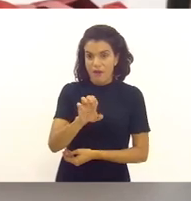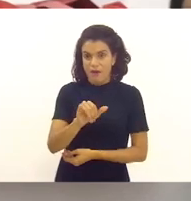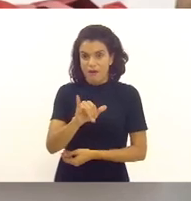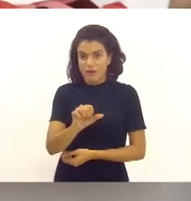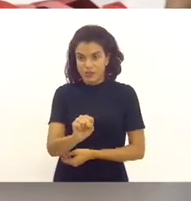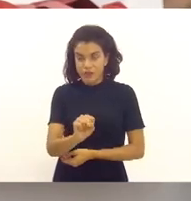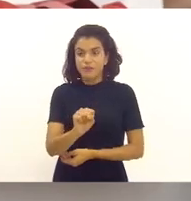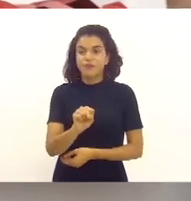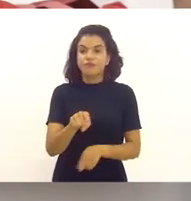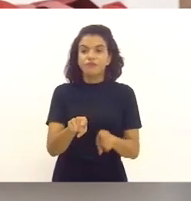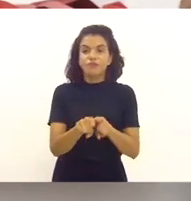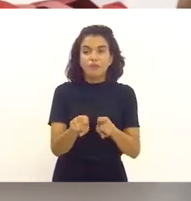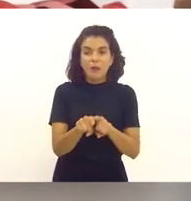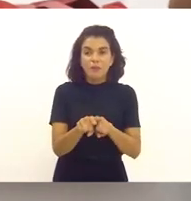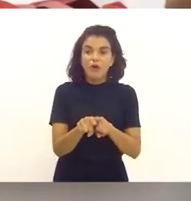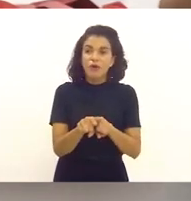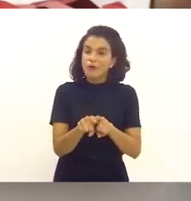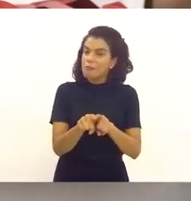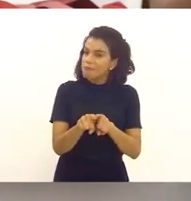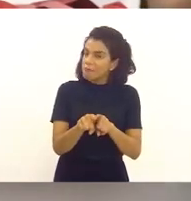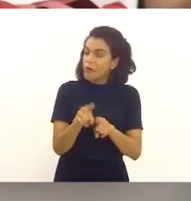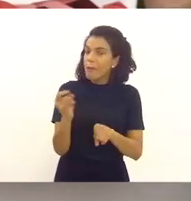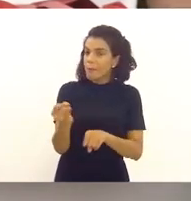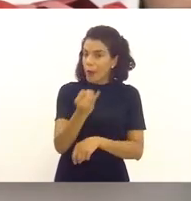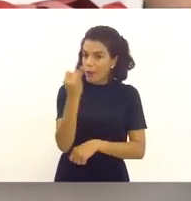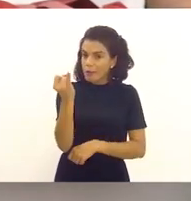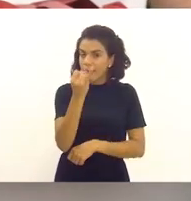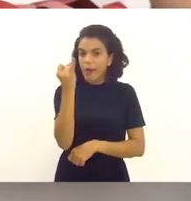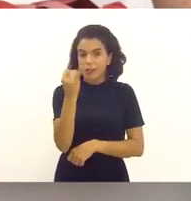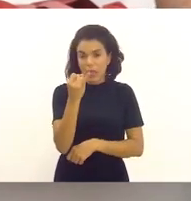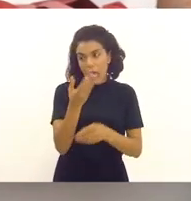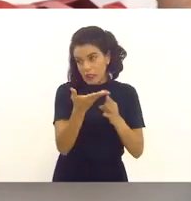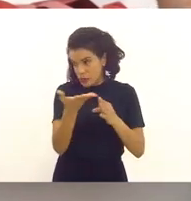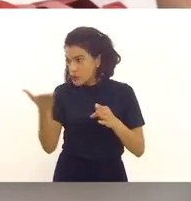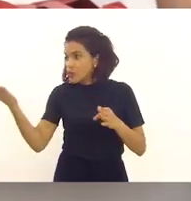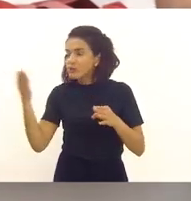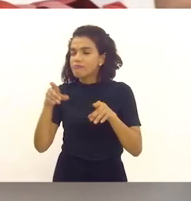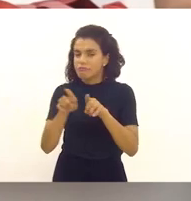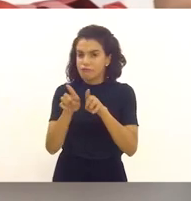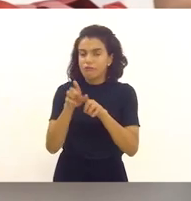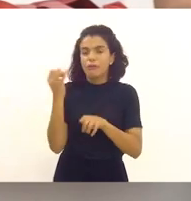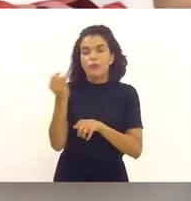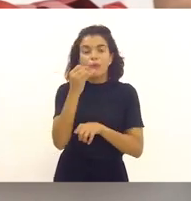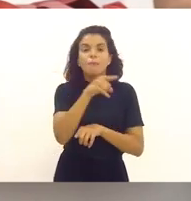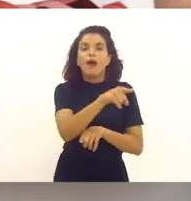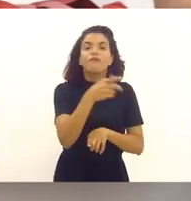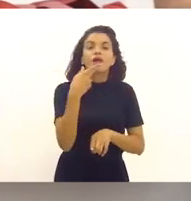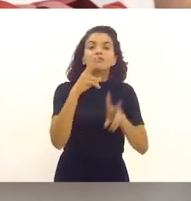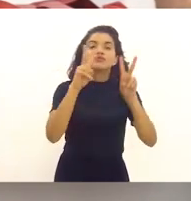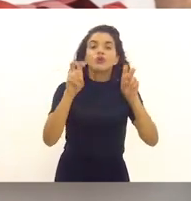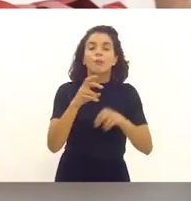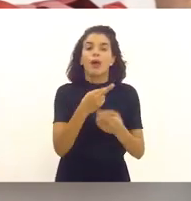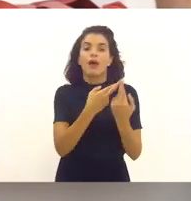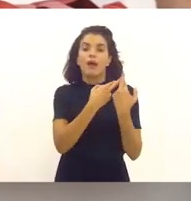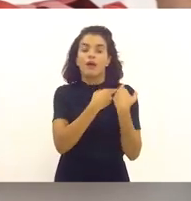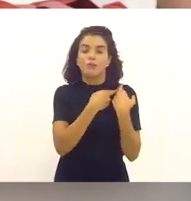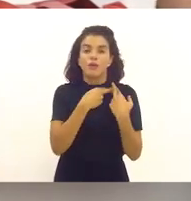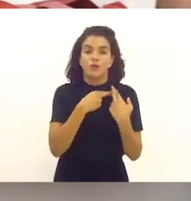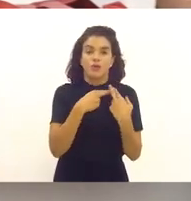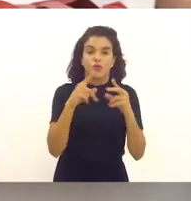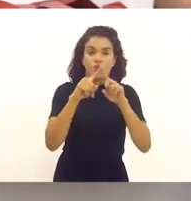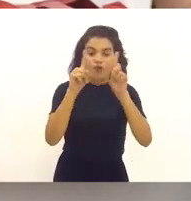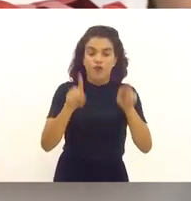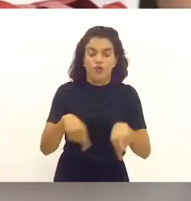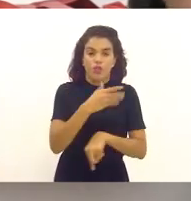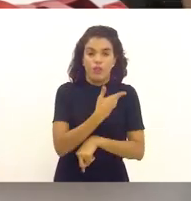Cláudia Morais foi muito importante não que todas as outras não sejam mas de falar da responsabilização do servidor